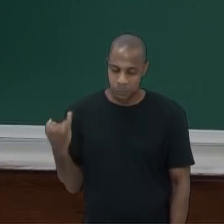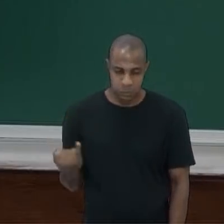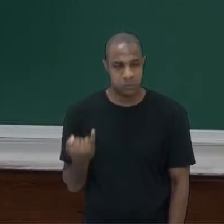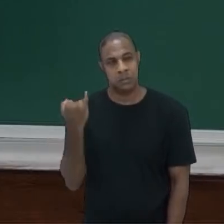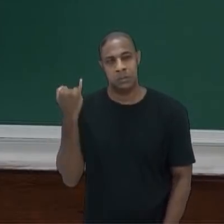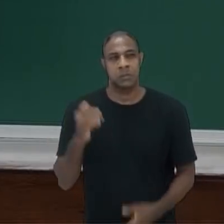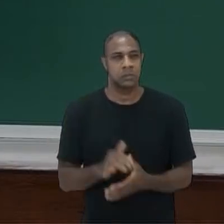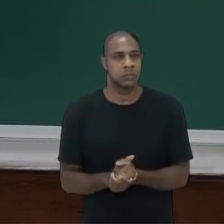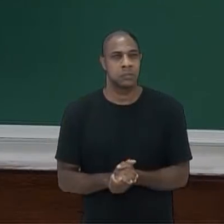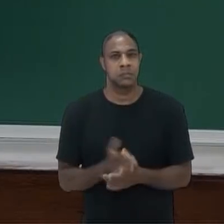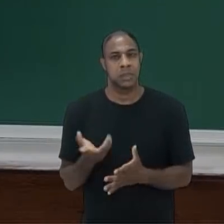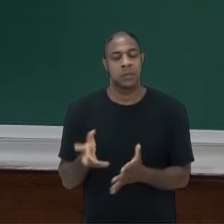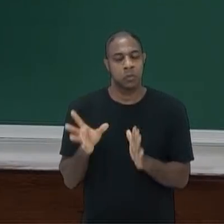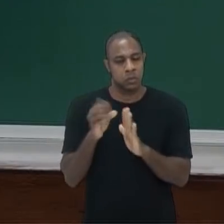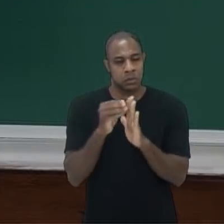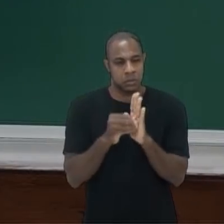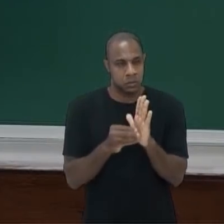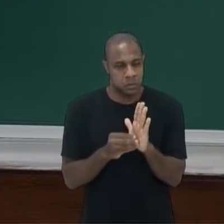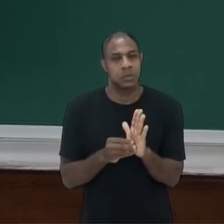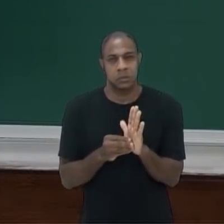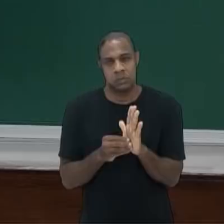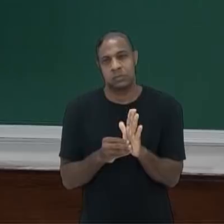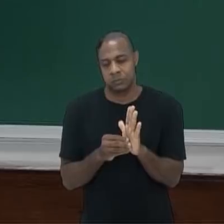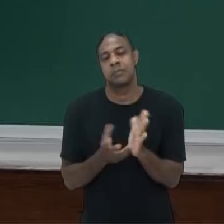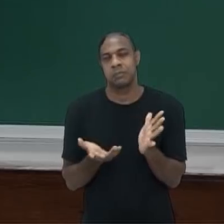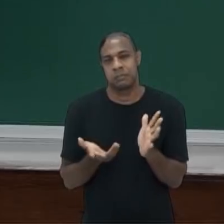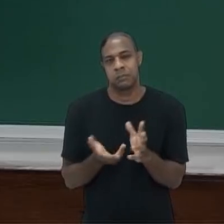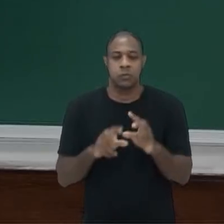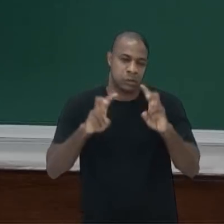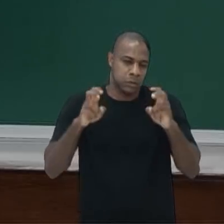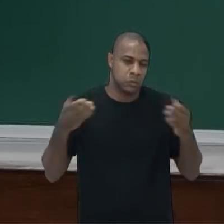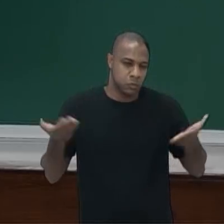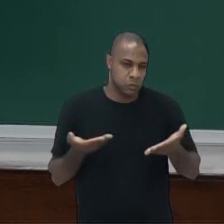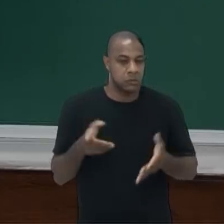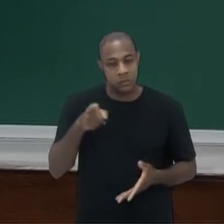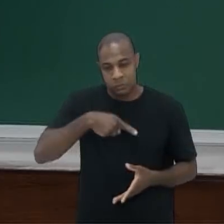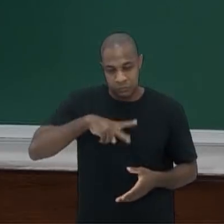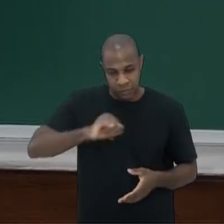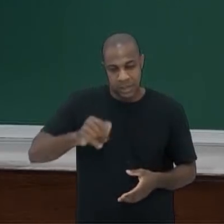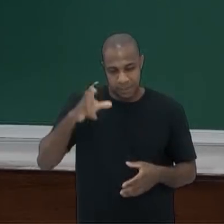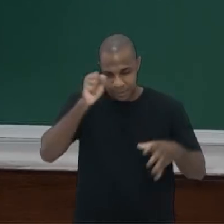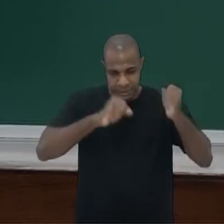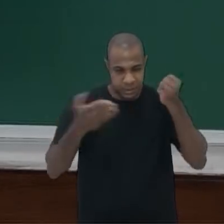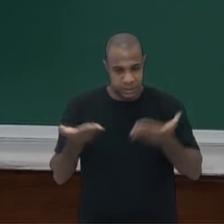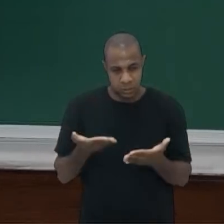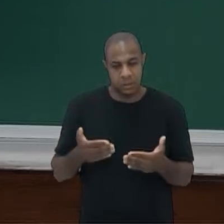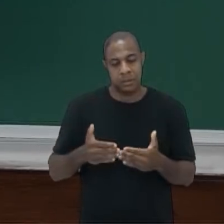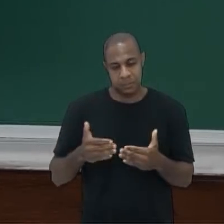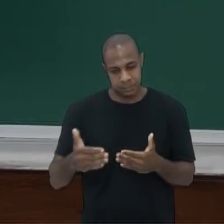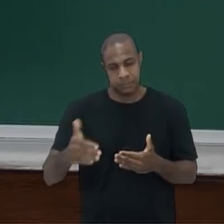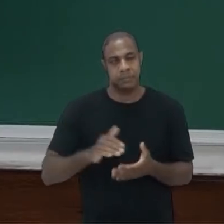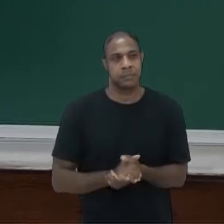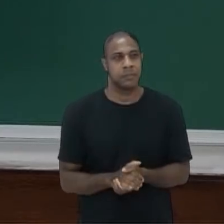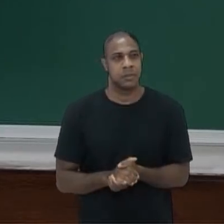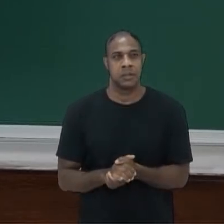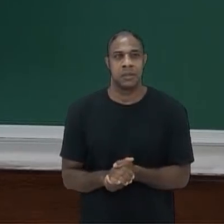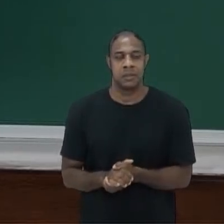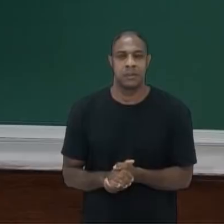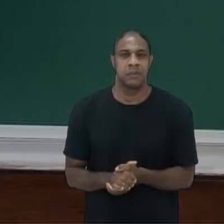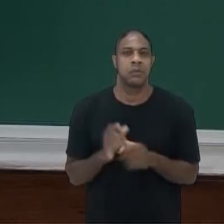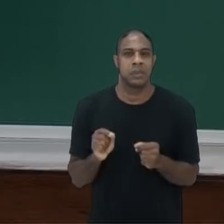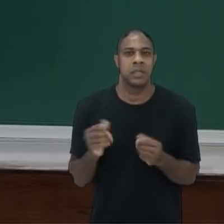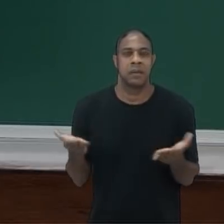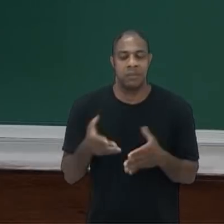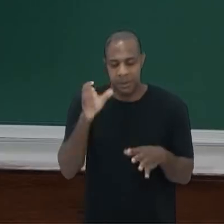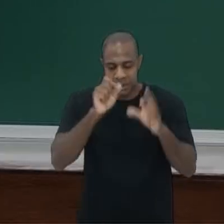importante para conteúdos, para assuntos que vocês vão aprender esse ano. Então, se você não souber de célula o quê?